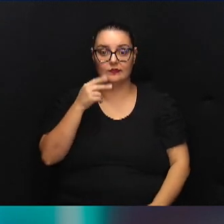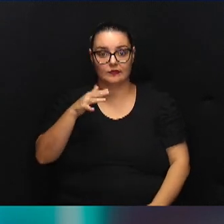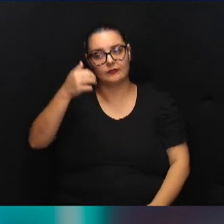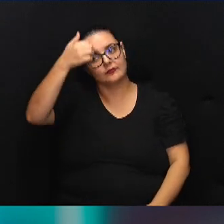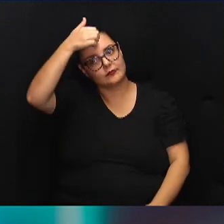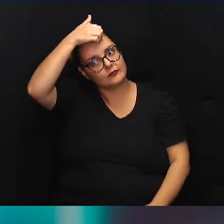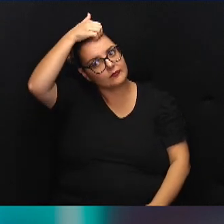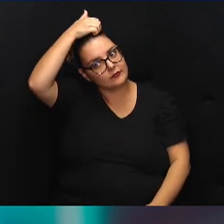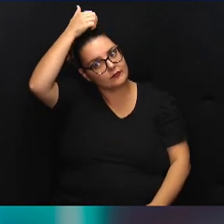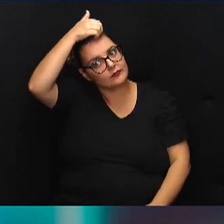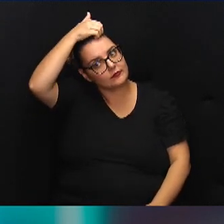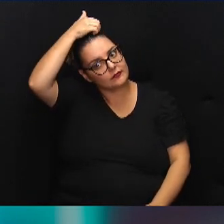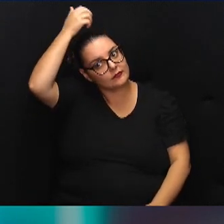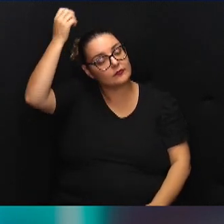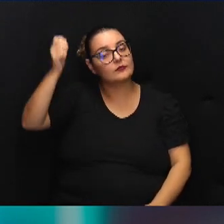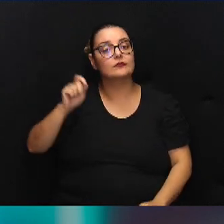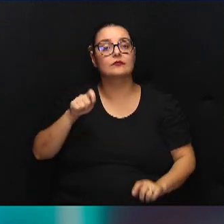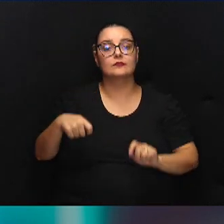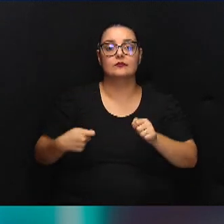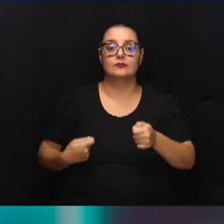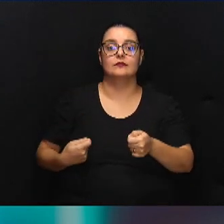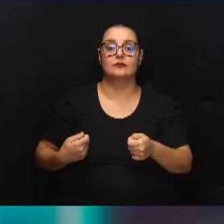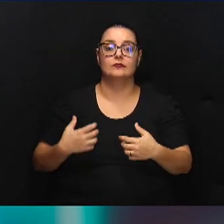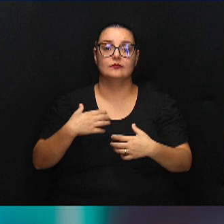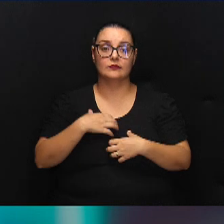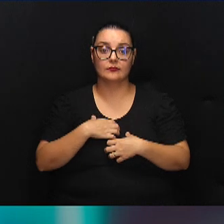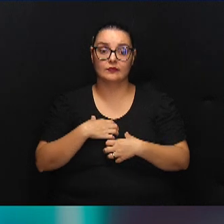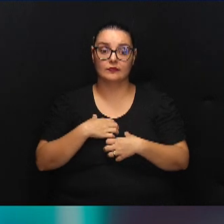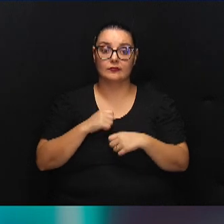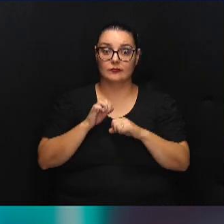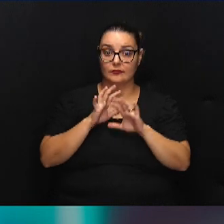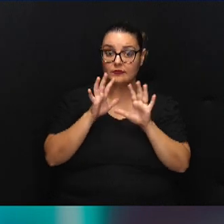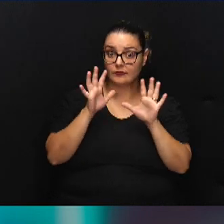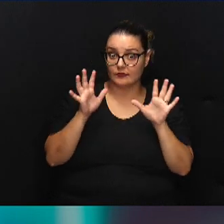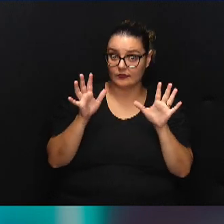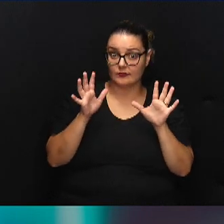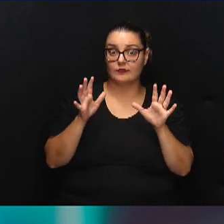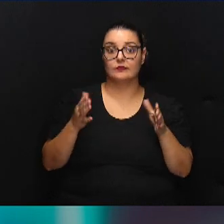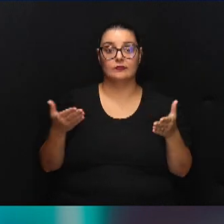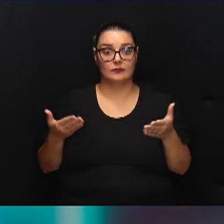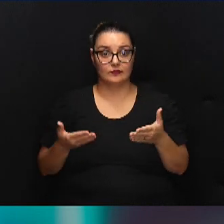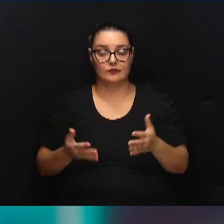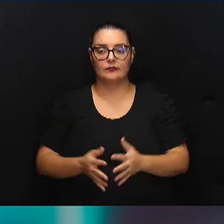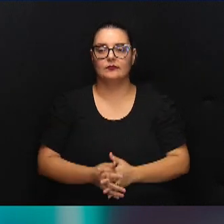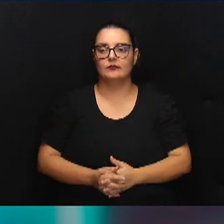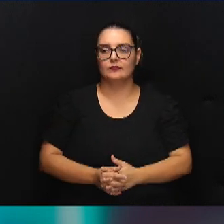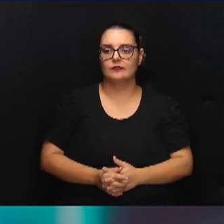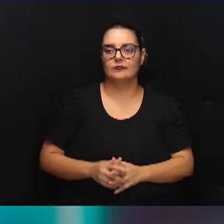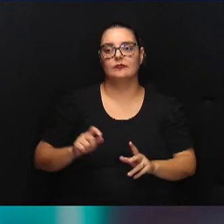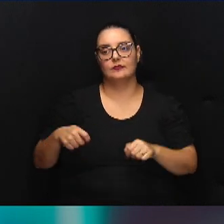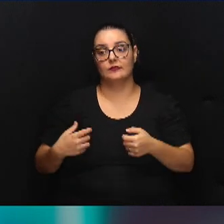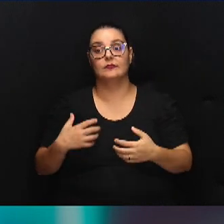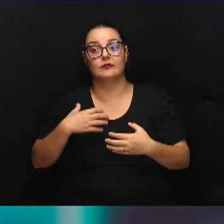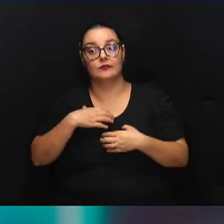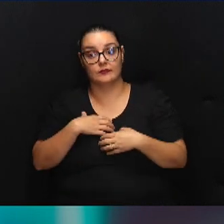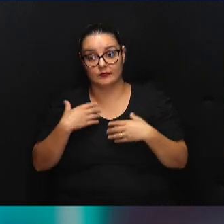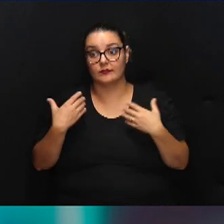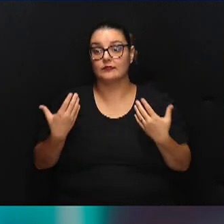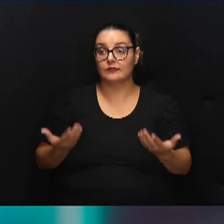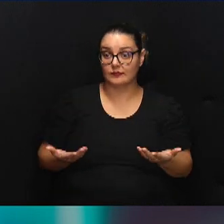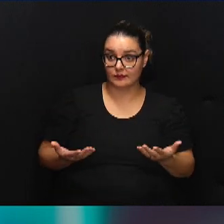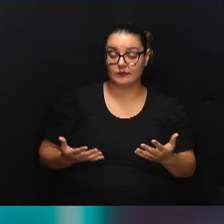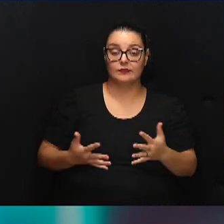sobre sinais, sintomas. Mas, assim, a gente tem muito claro, hoje em dia, os sinais e sintomas, né? Apesar deles